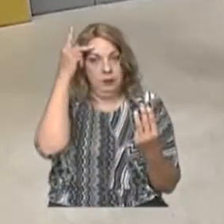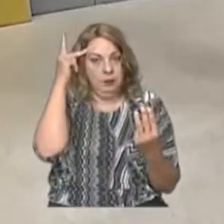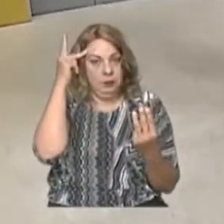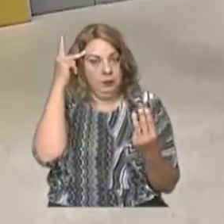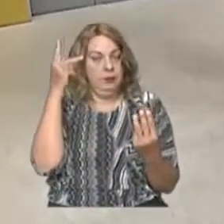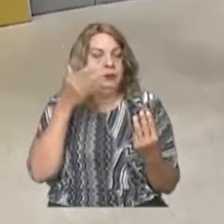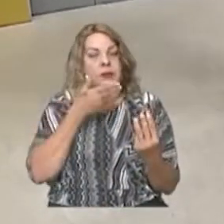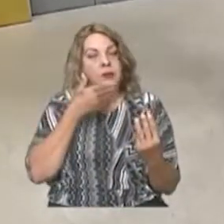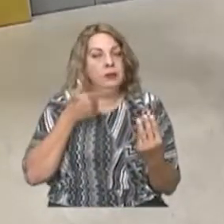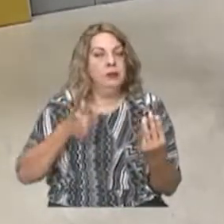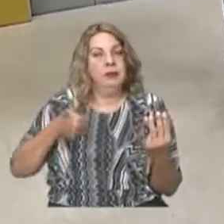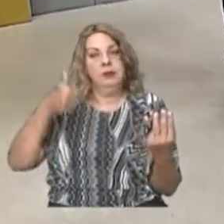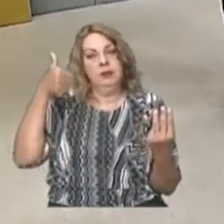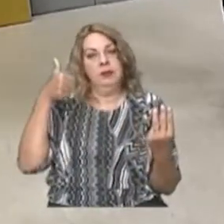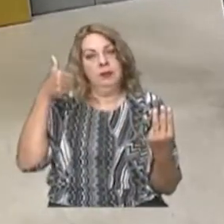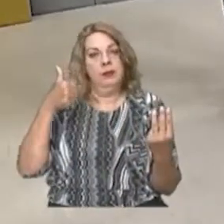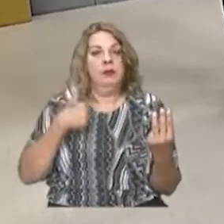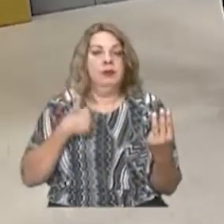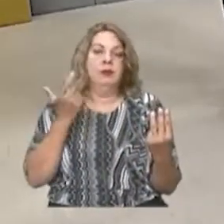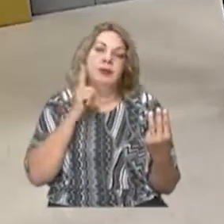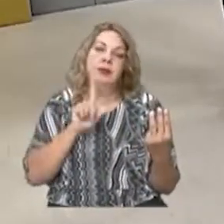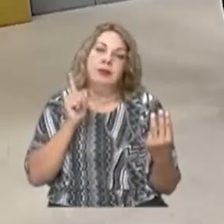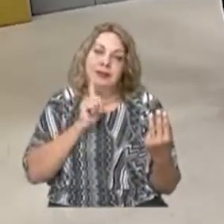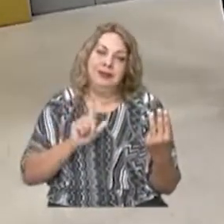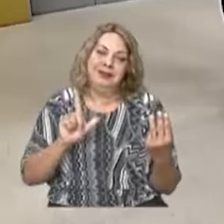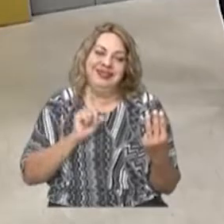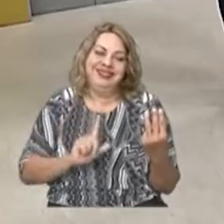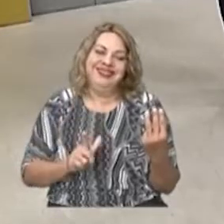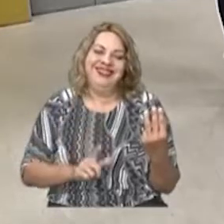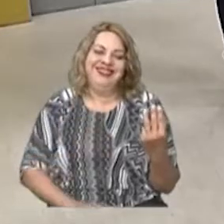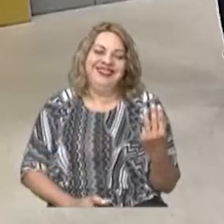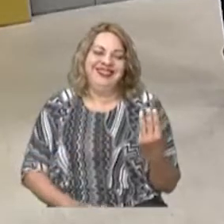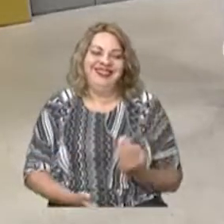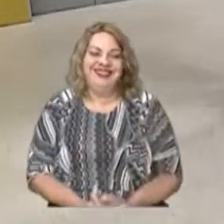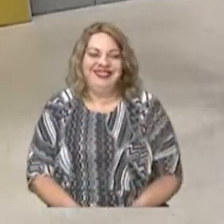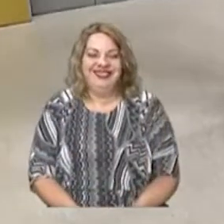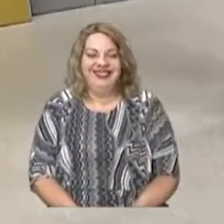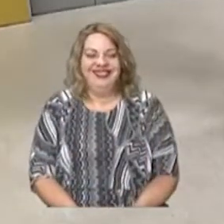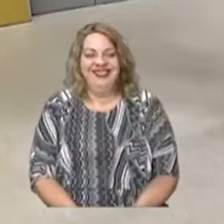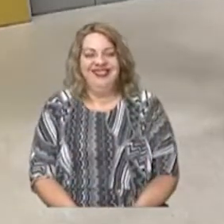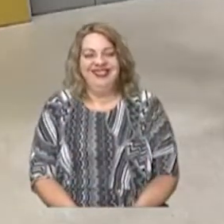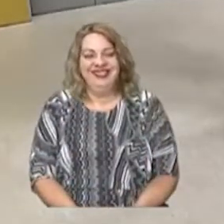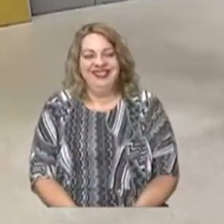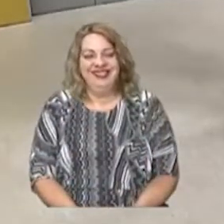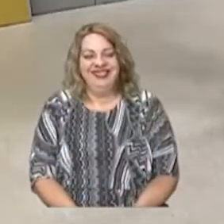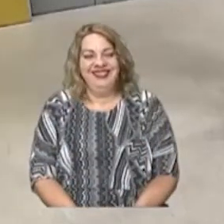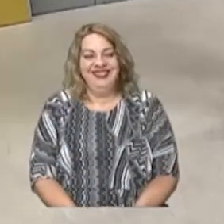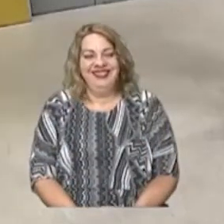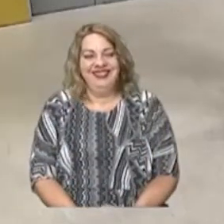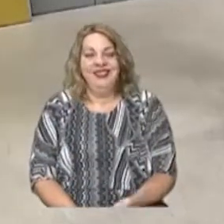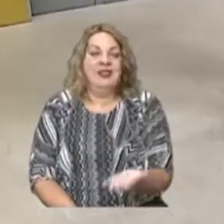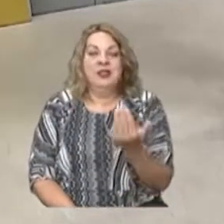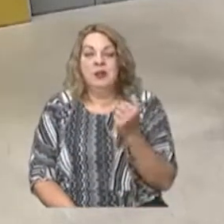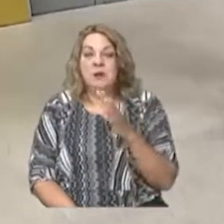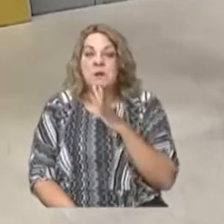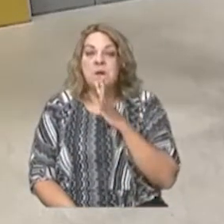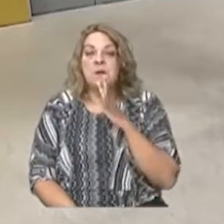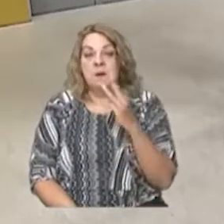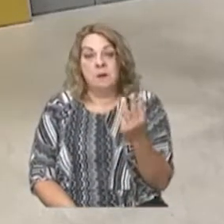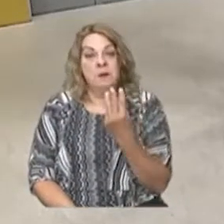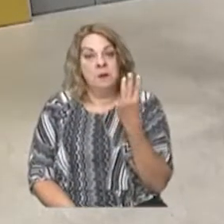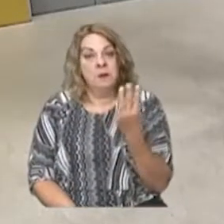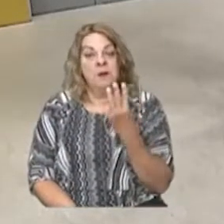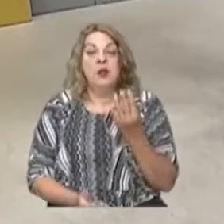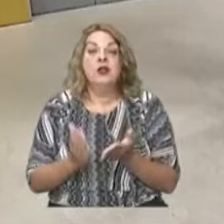trinca melhor do que contemplados Caju Cap, né? Olha, você disse tudo, Júnior. Vamos conferir esses três